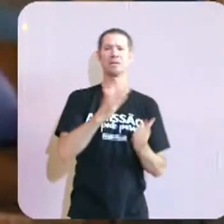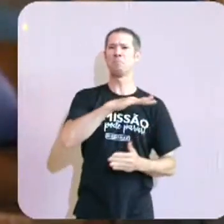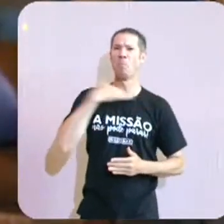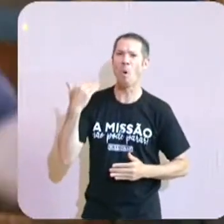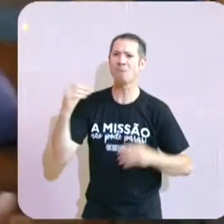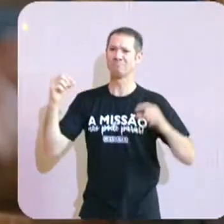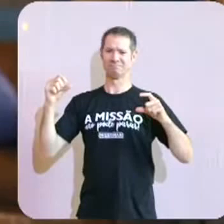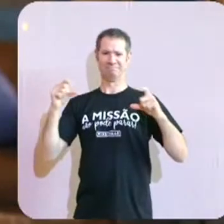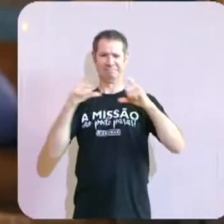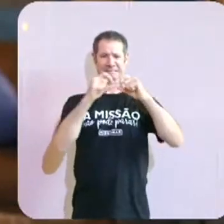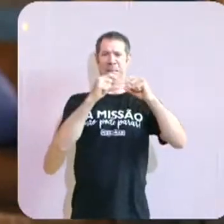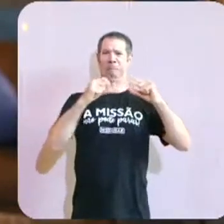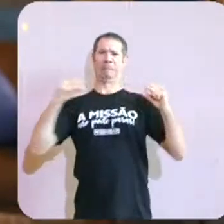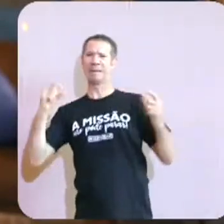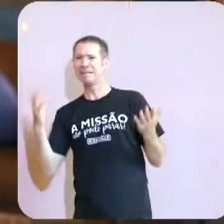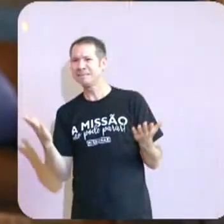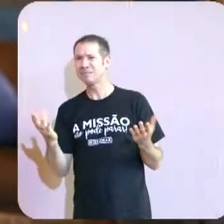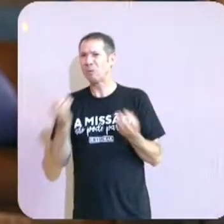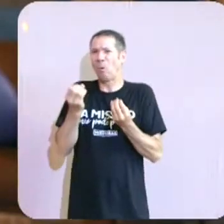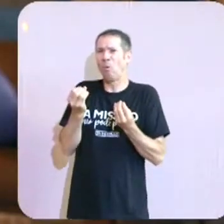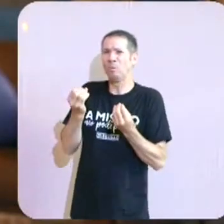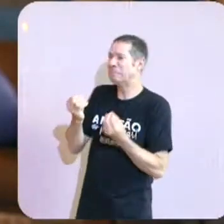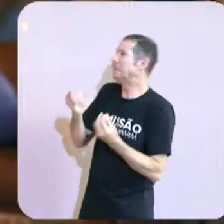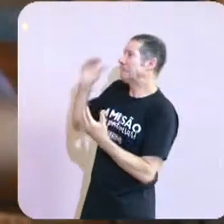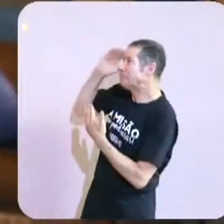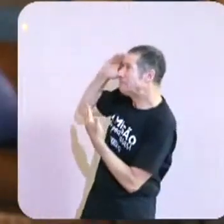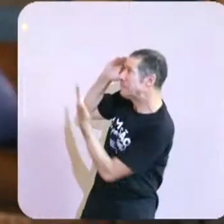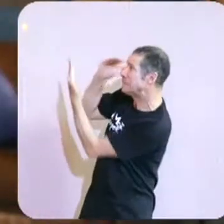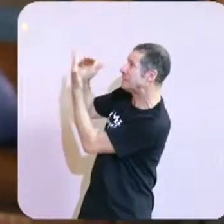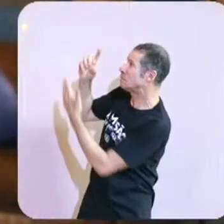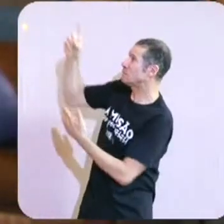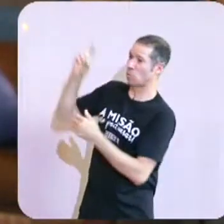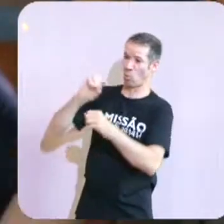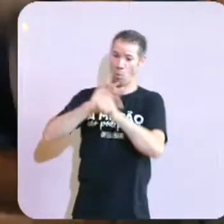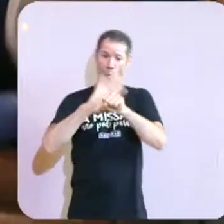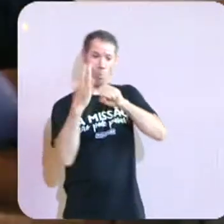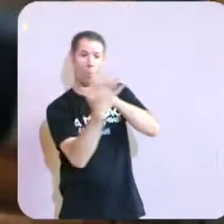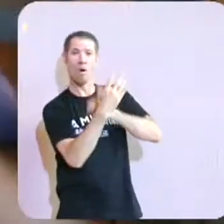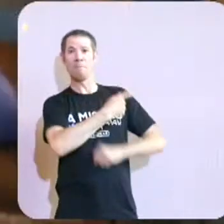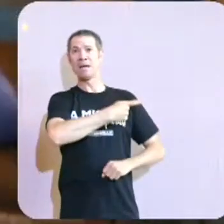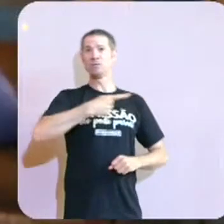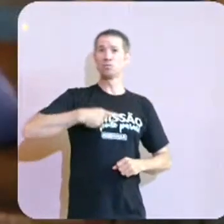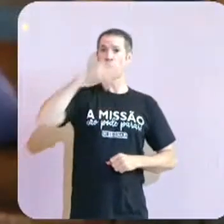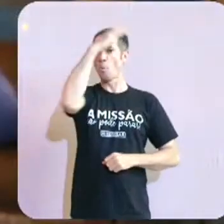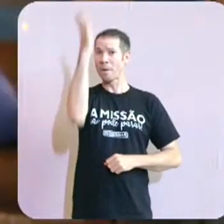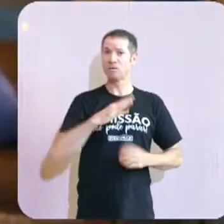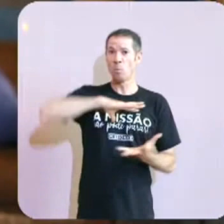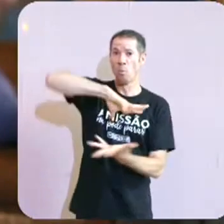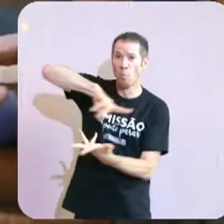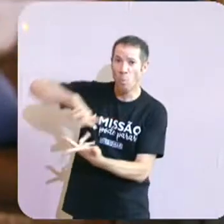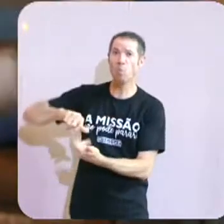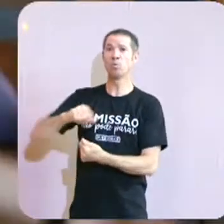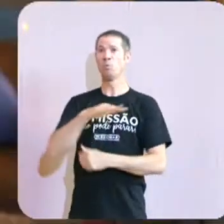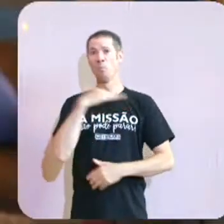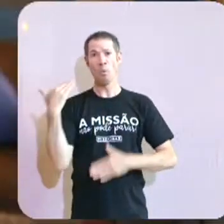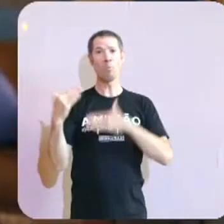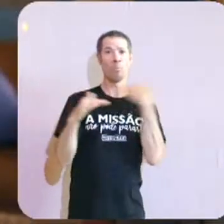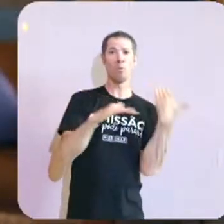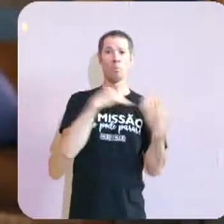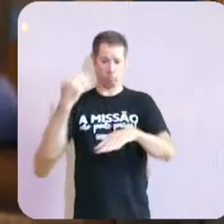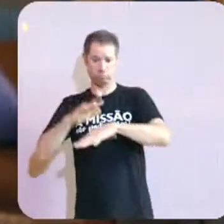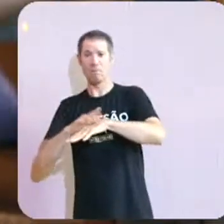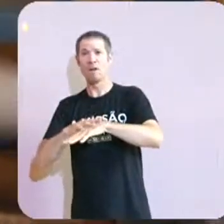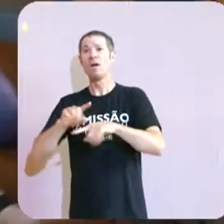de câncer, são fiéis, temem ao Senhor, ou por causa do coronavírus, pastores aí pelo Brasil, pelo mundo afora, morrendo